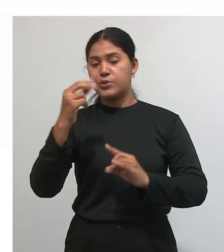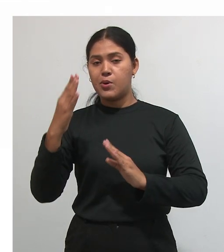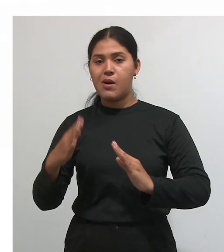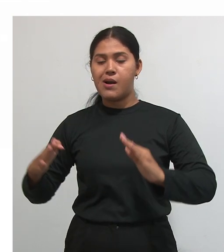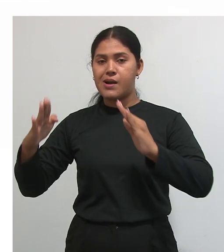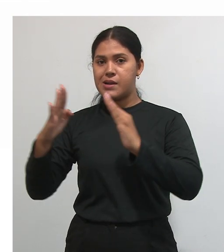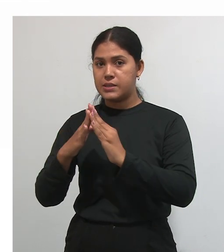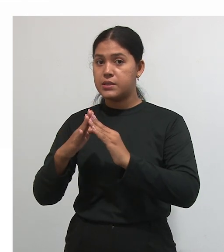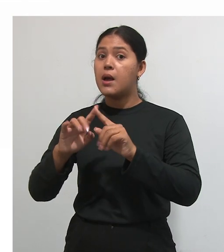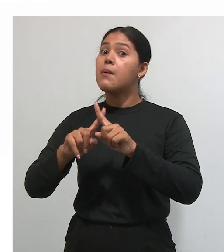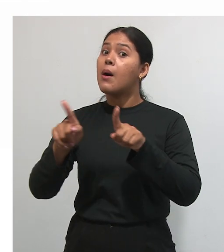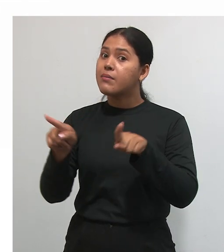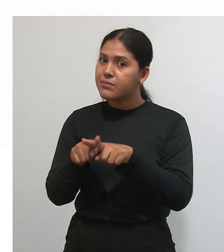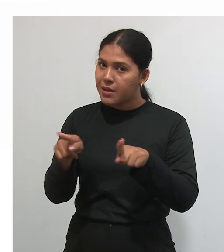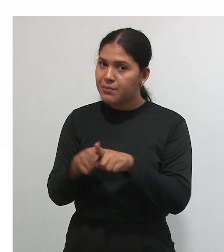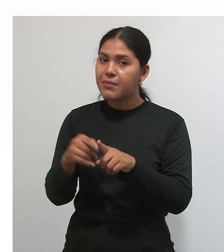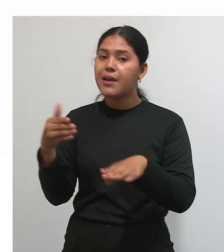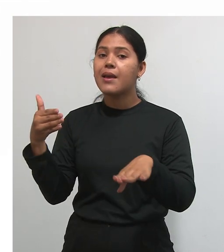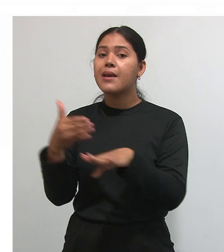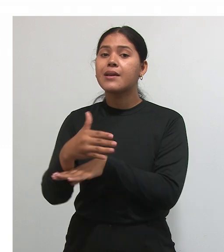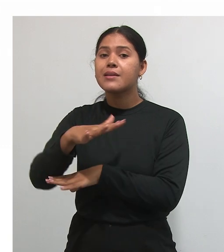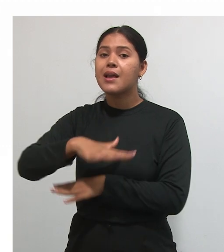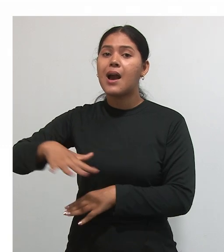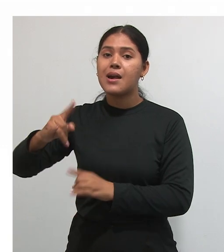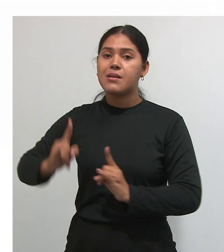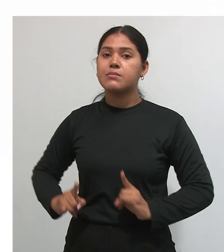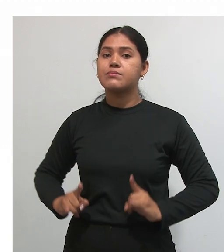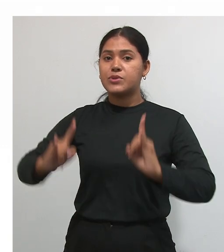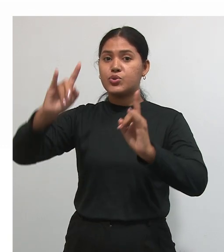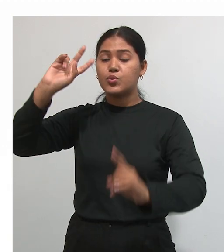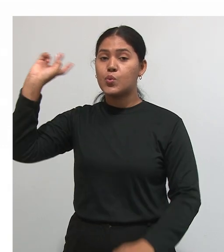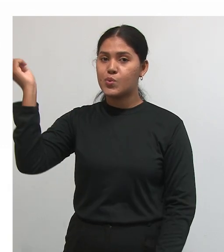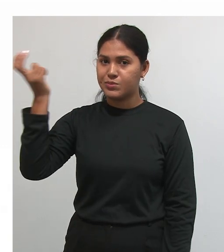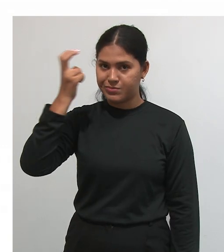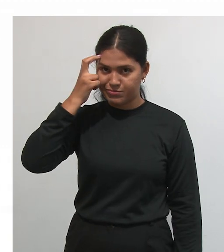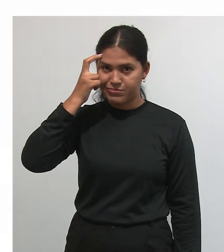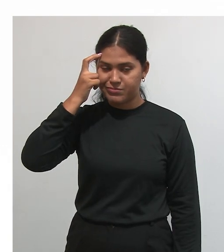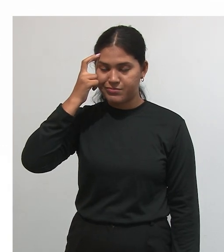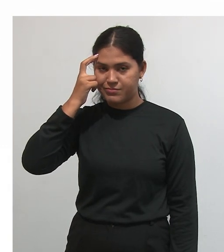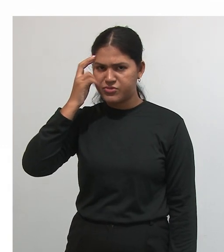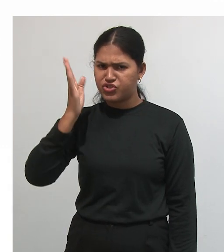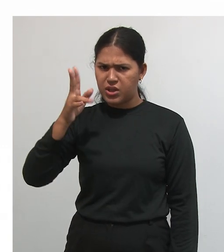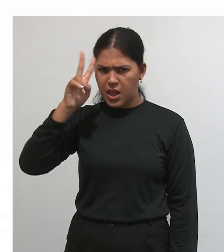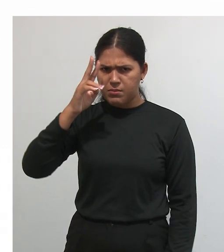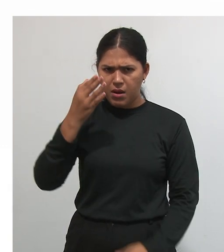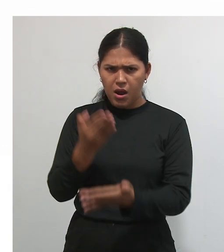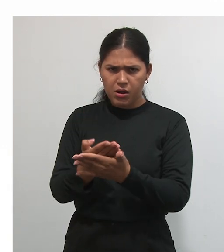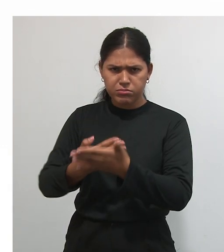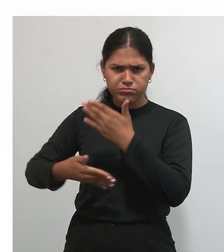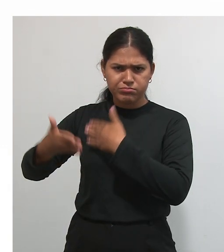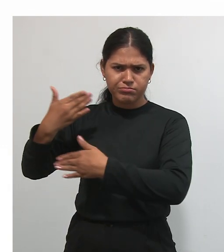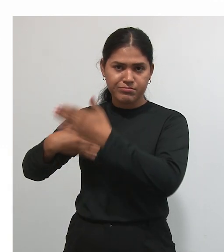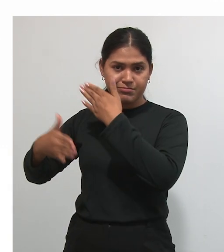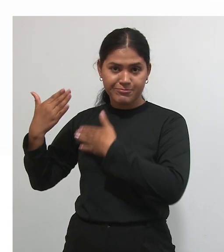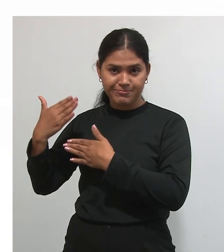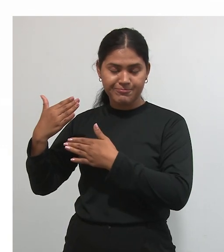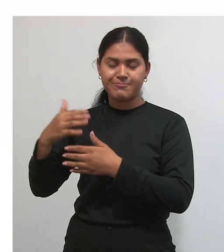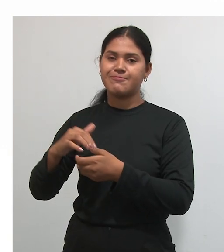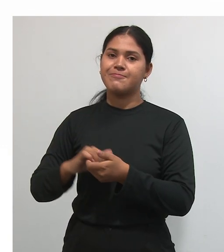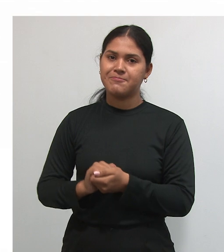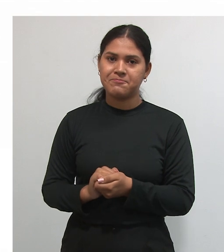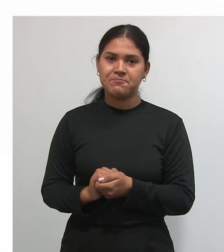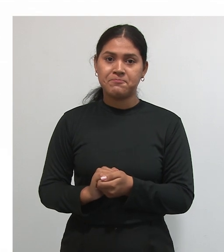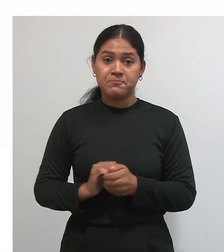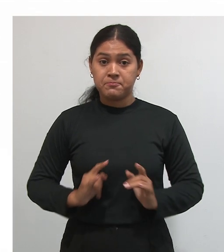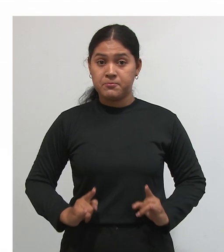bens do patrimônio cultural, tá? Que nós verificamos lá que ele é facultativo.